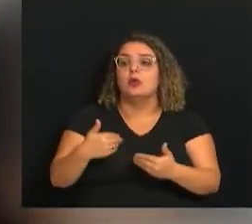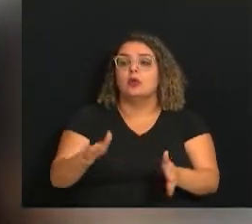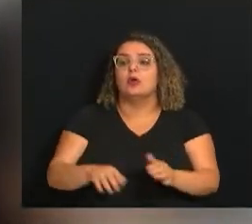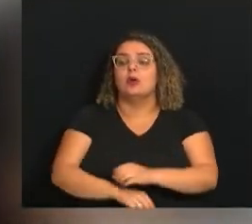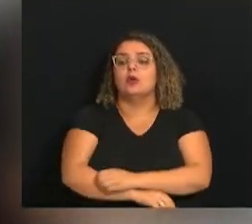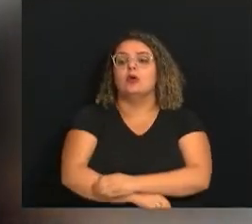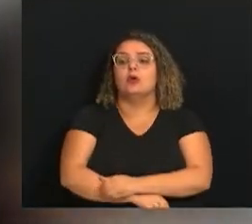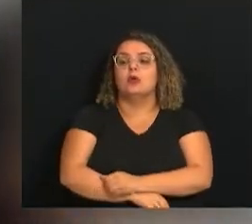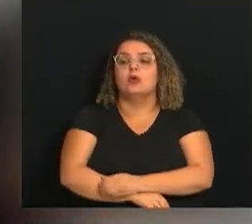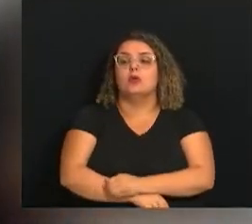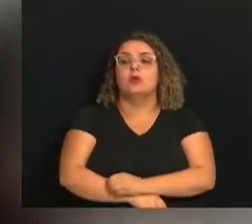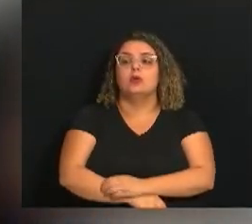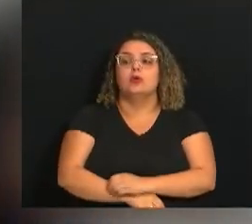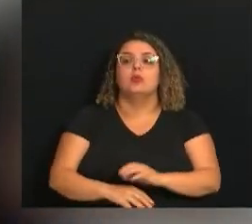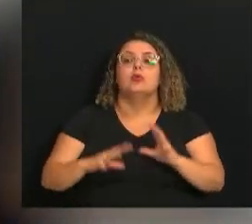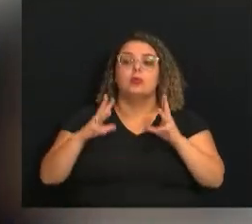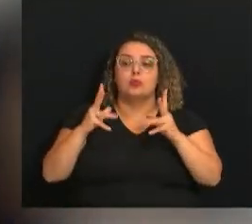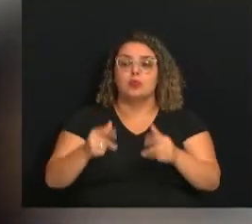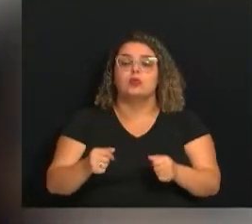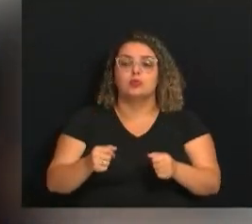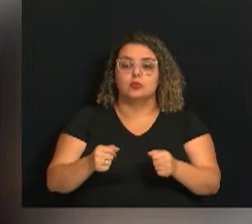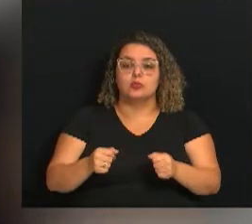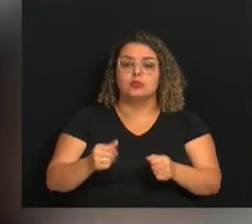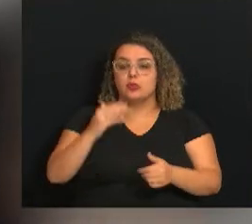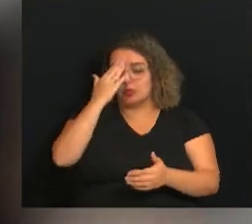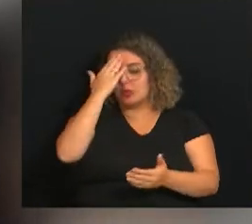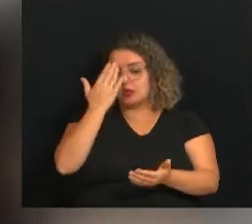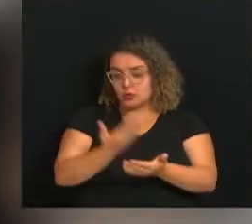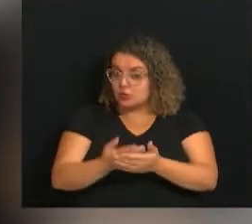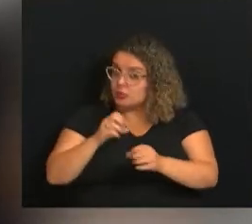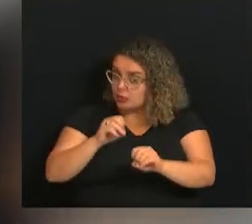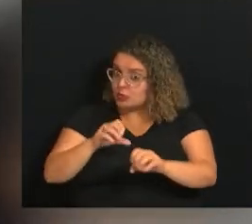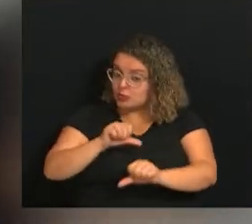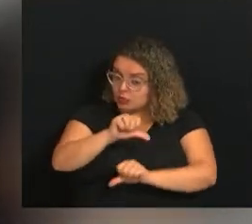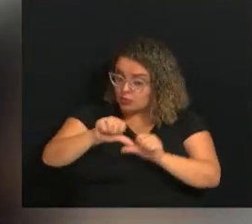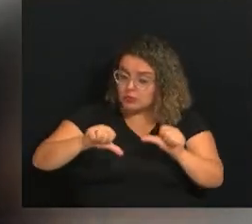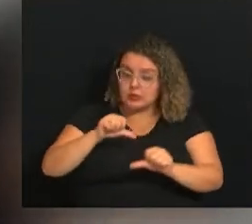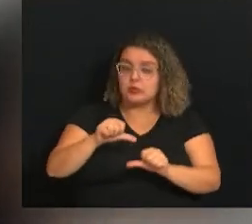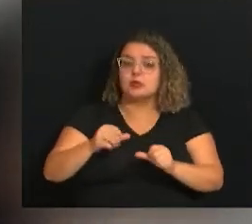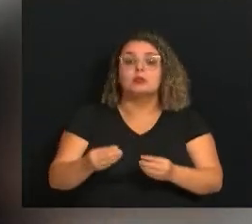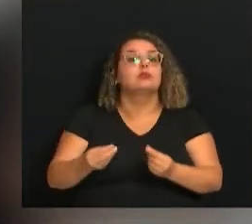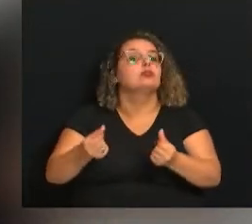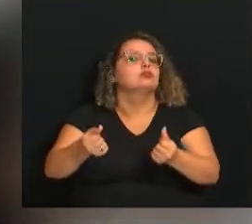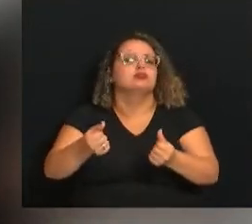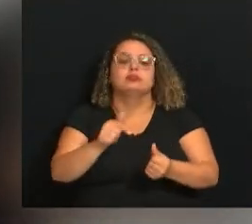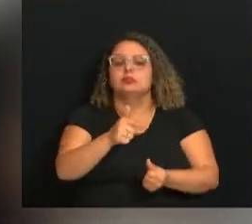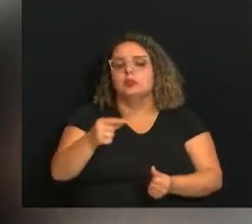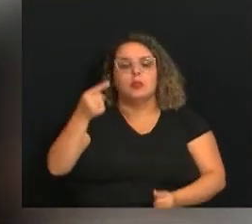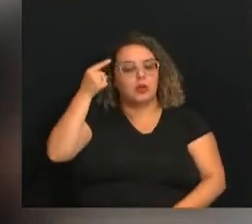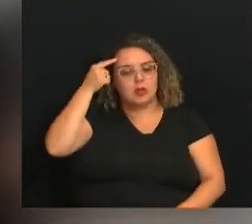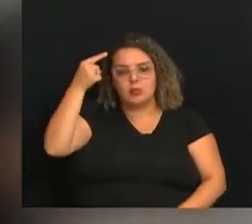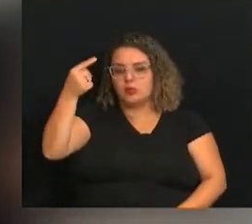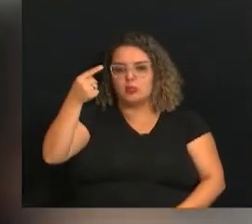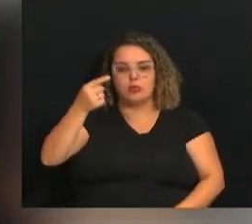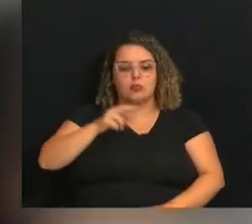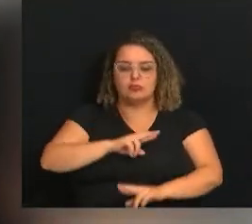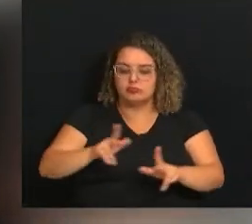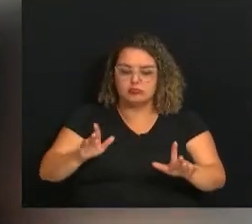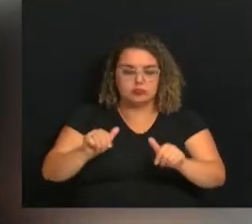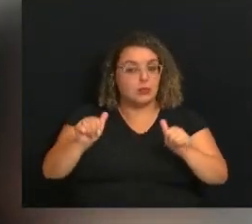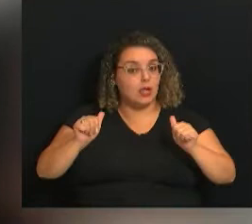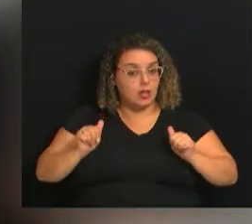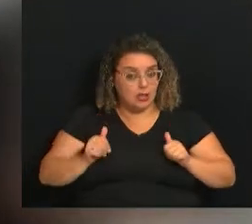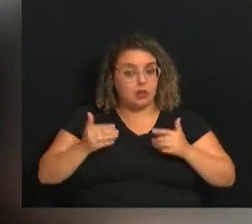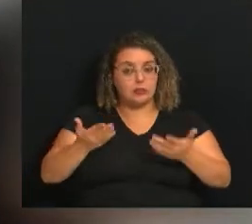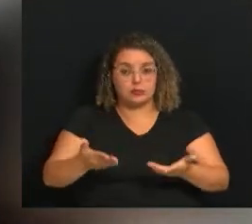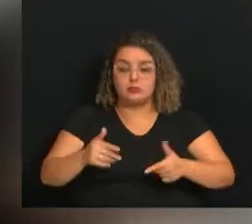por tudo, porque eu acredito que a educação realmente ela transforma. Educação de qualidade, sem ideologismo, sem absolutamente nada, né? Fazendo o seu